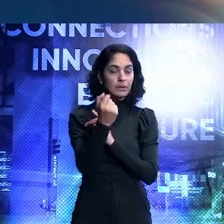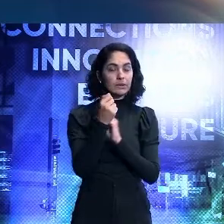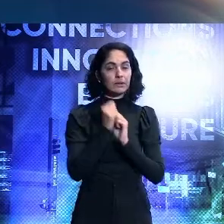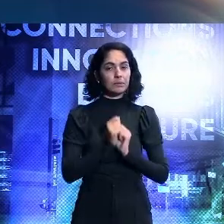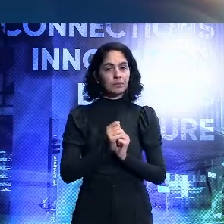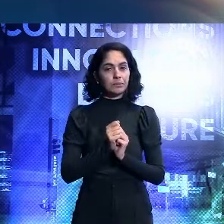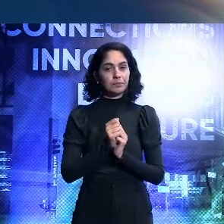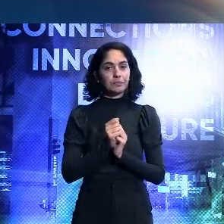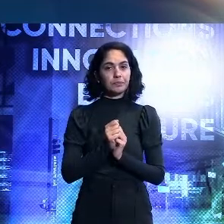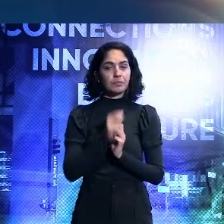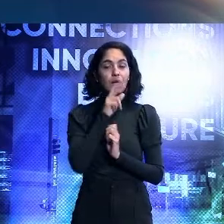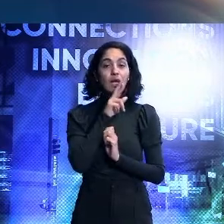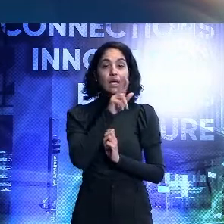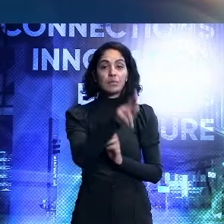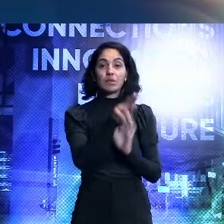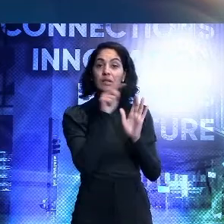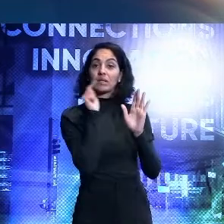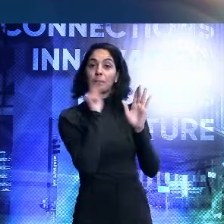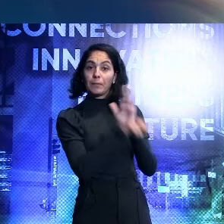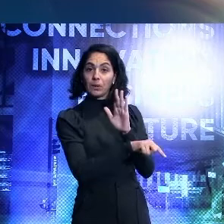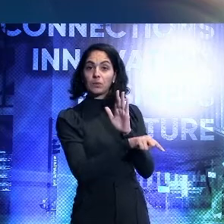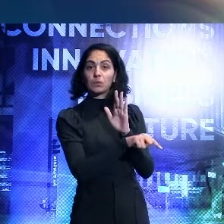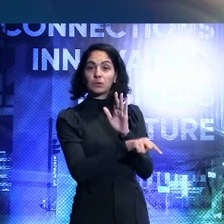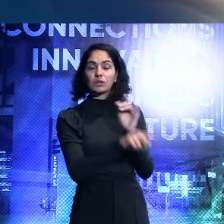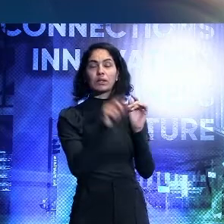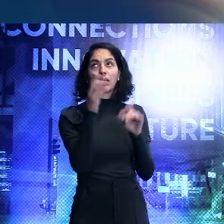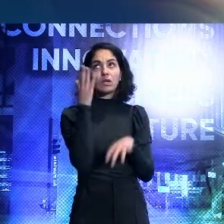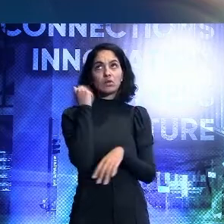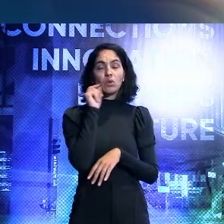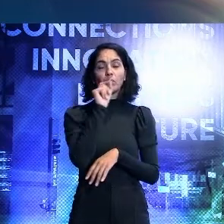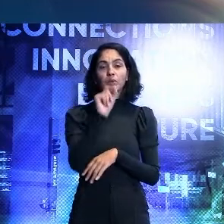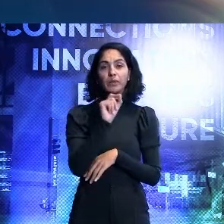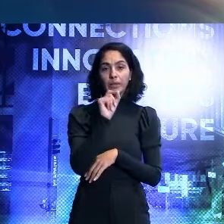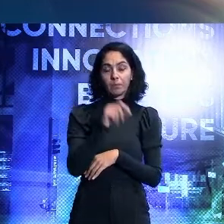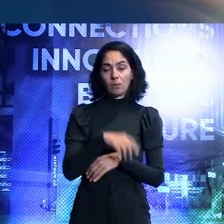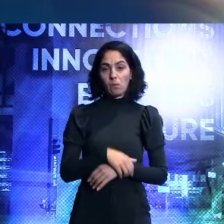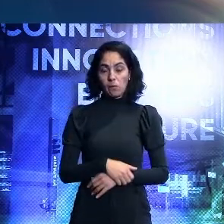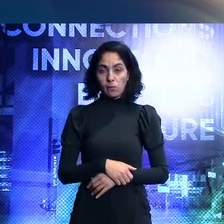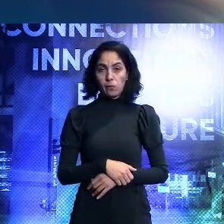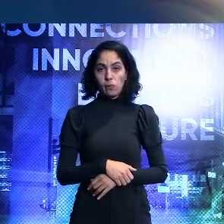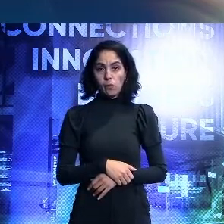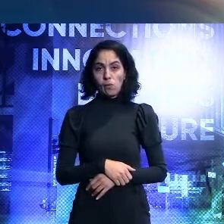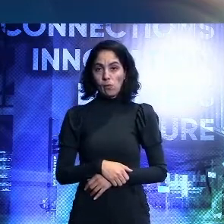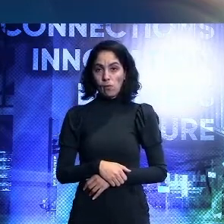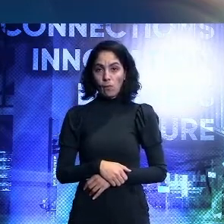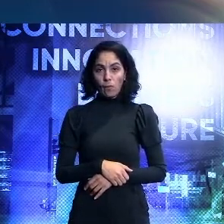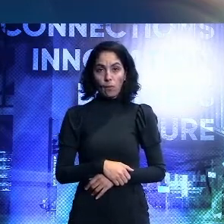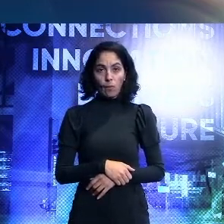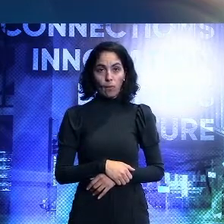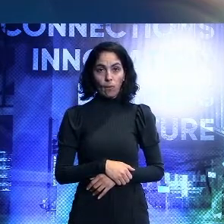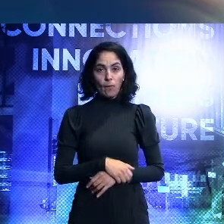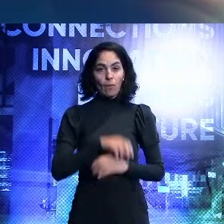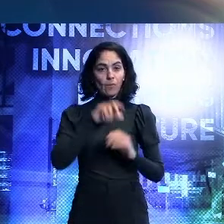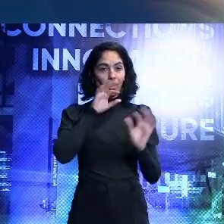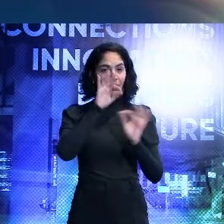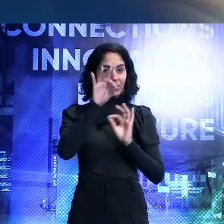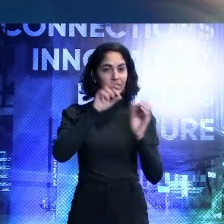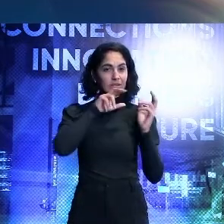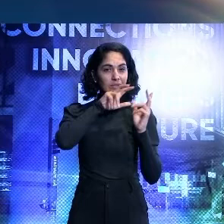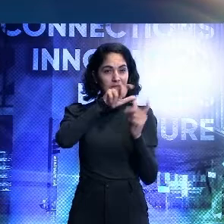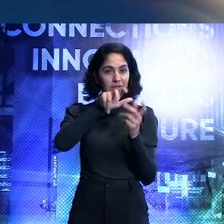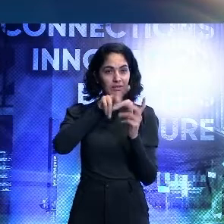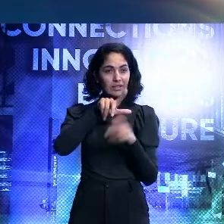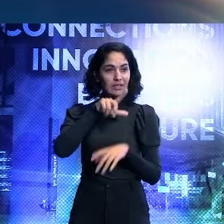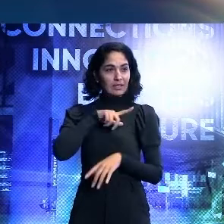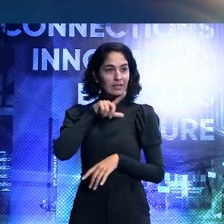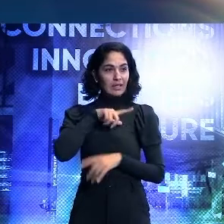responder essa pergunta, eu fiquei sabendo aqui o seguinte, que a organização do TDC conseguiu um voucher aí, né?